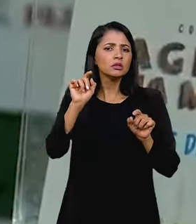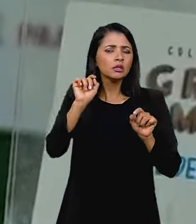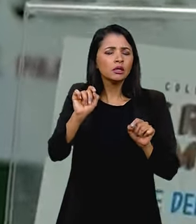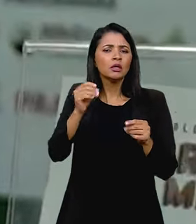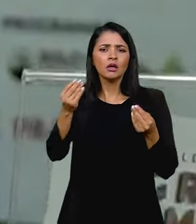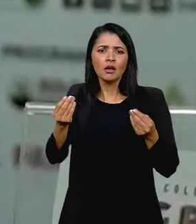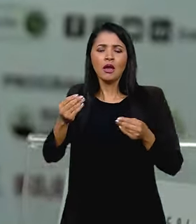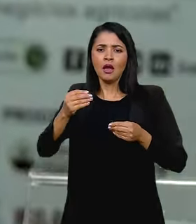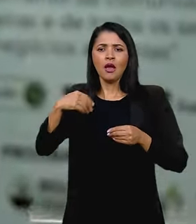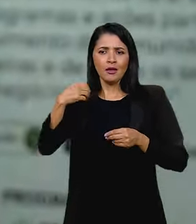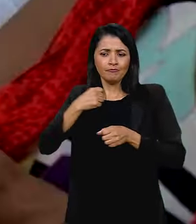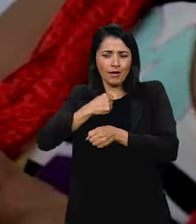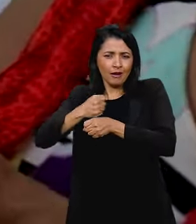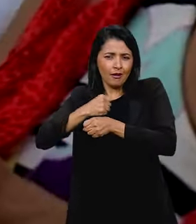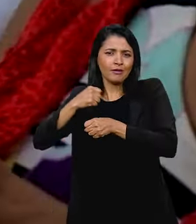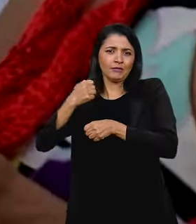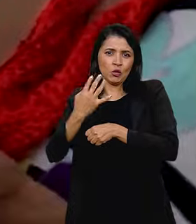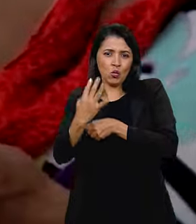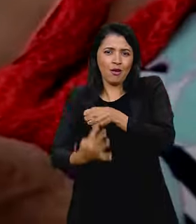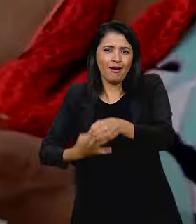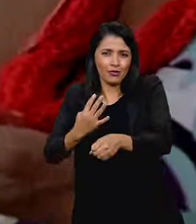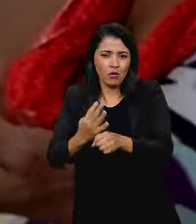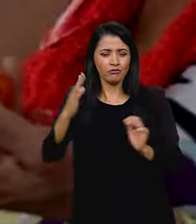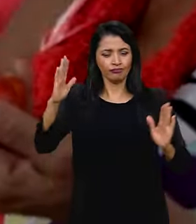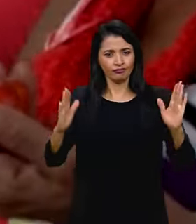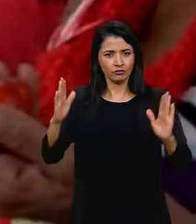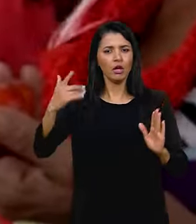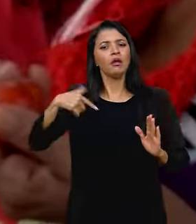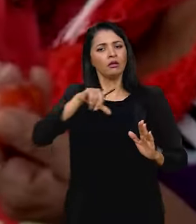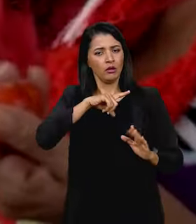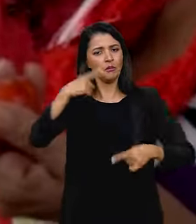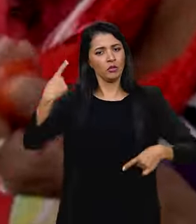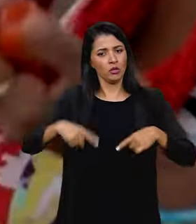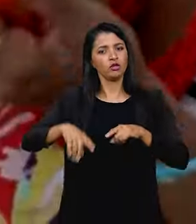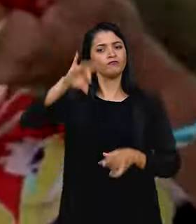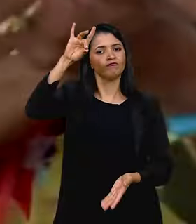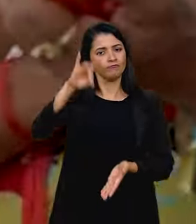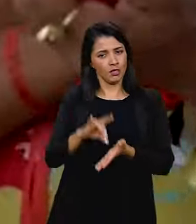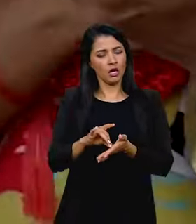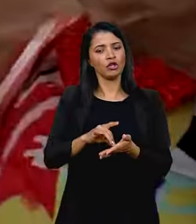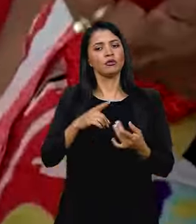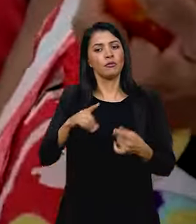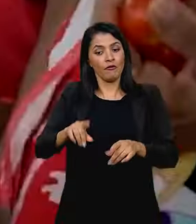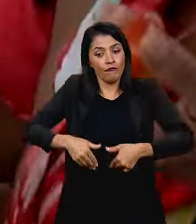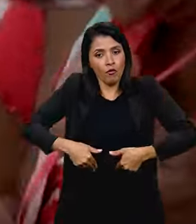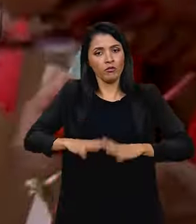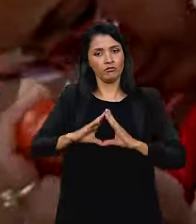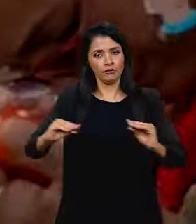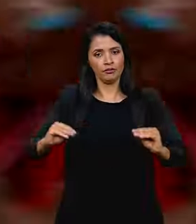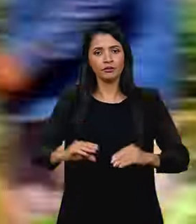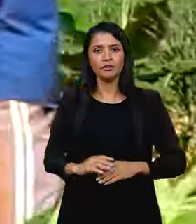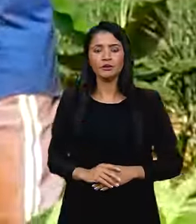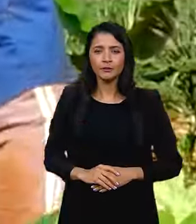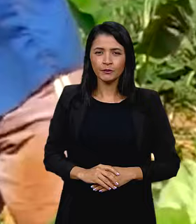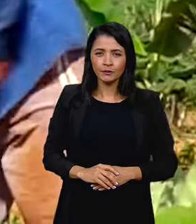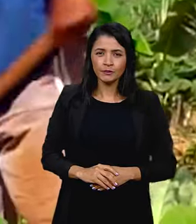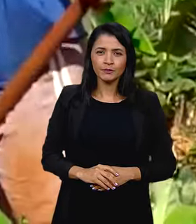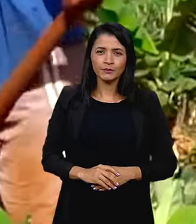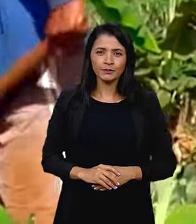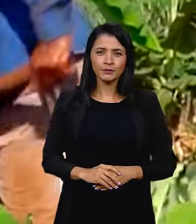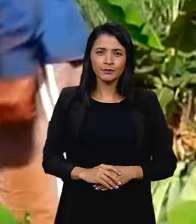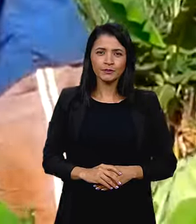eh que nesses próximos nesses 4 anos de Mandato nós tenhamos políticas efetivas de combate à fome